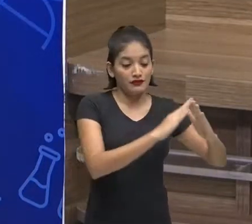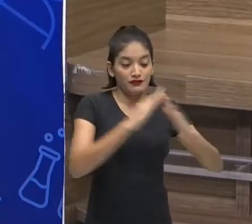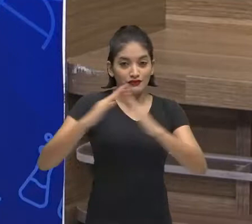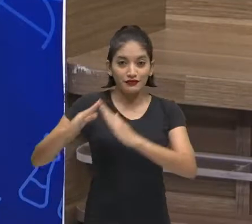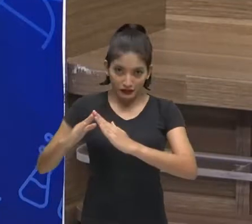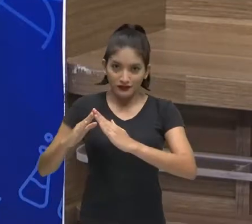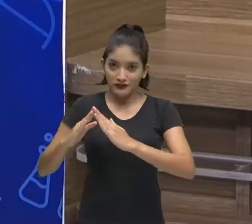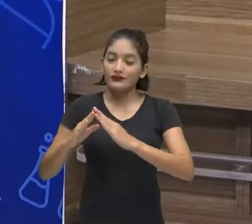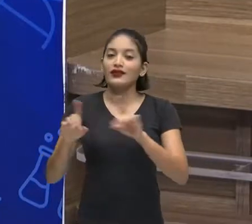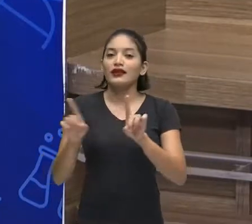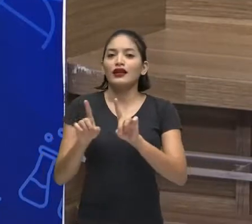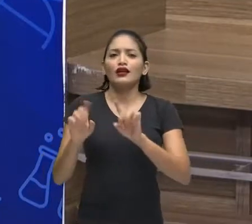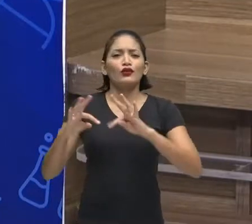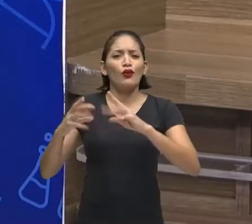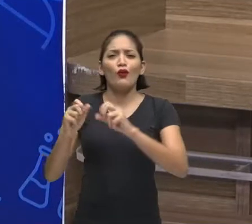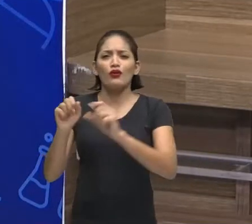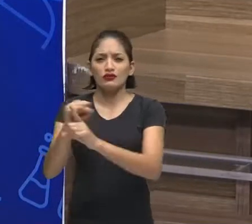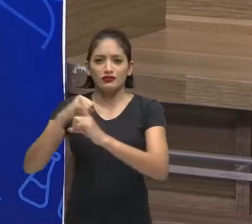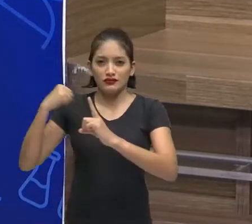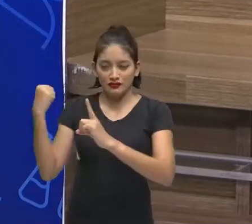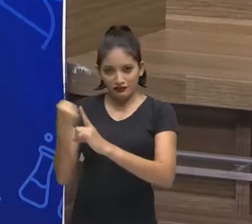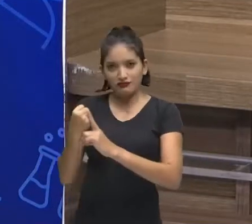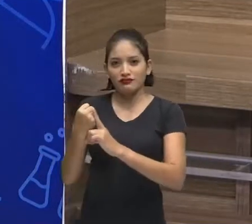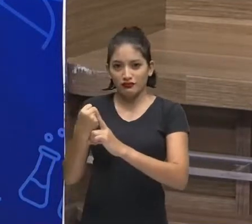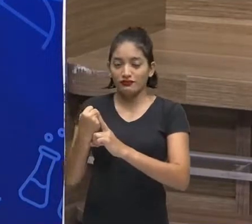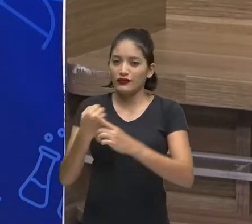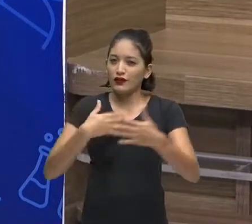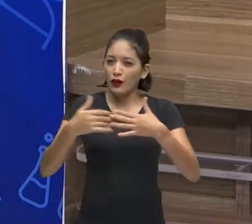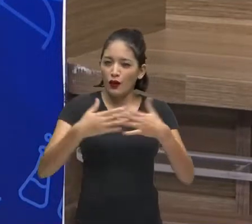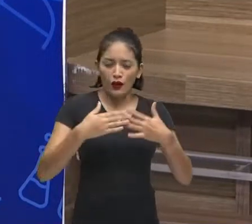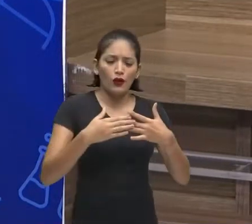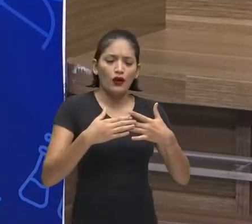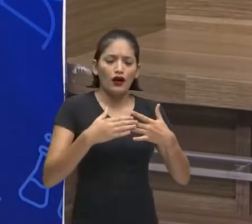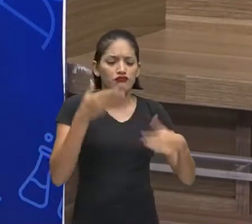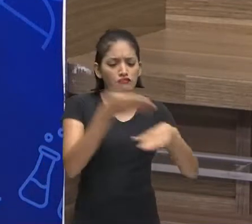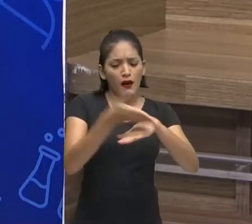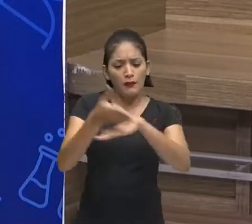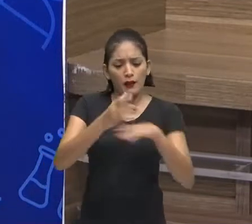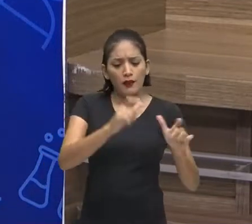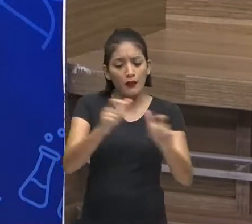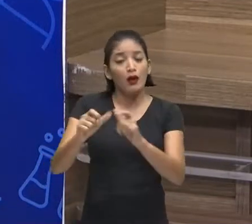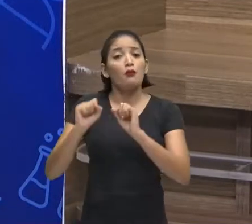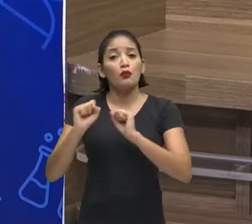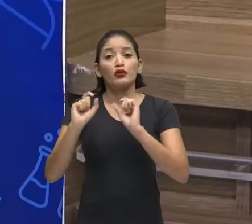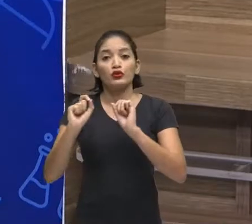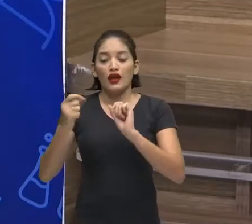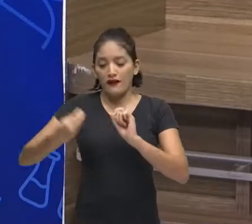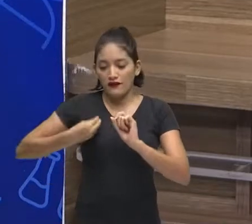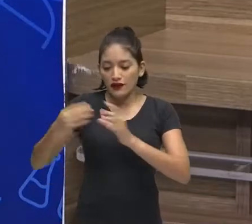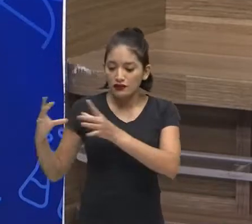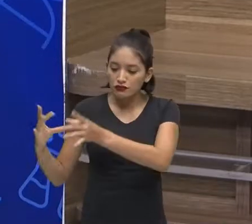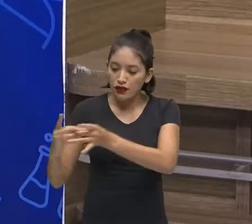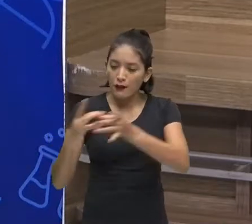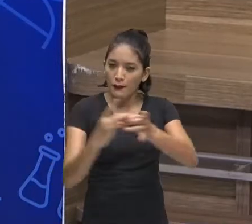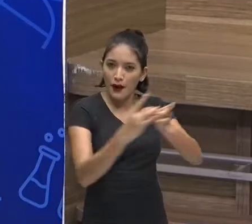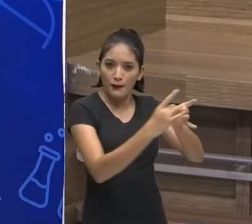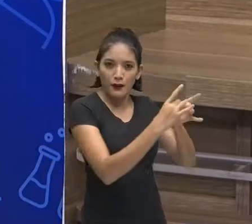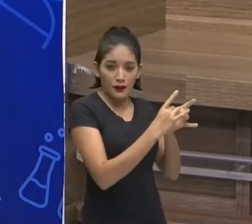vizinhos, com a sociedade. Onde nós estamos, nós podemos conectar vidas, podemos também